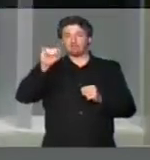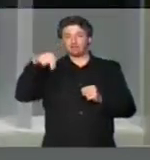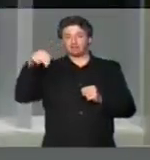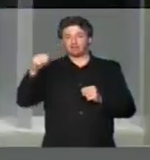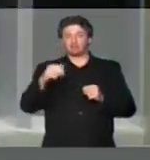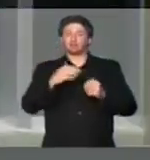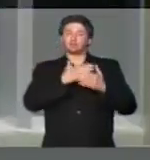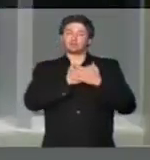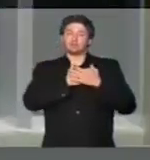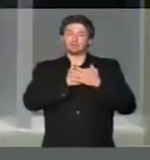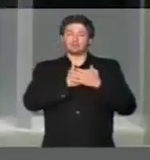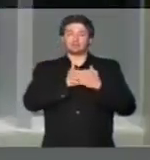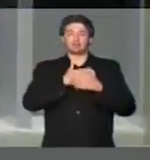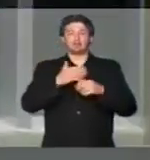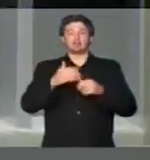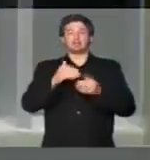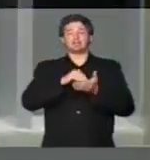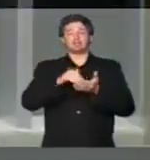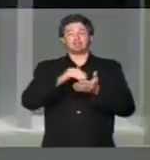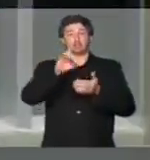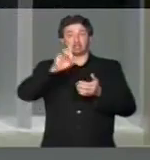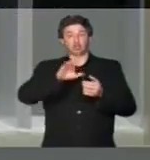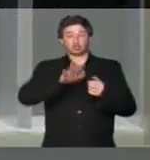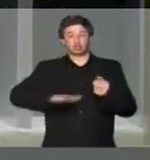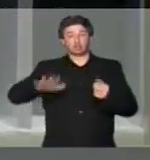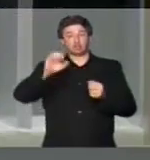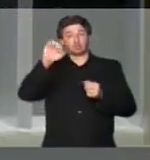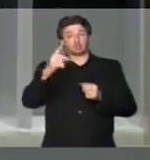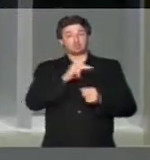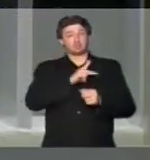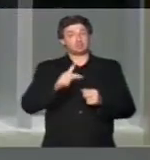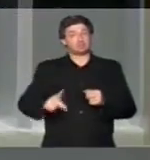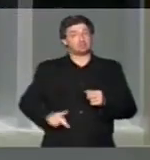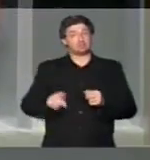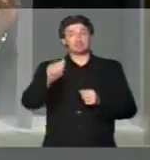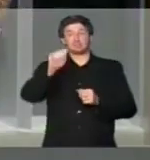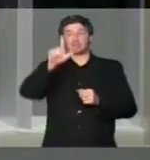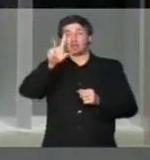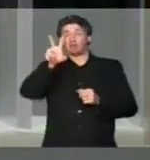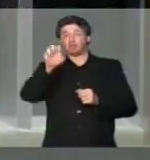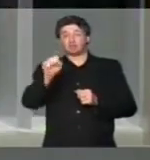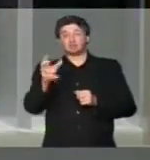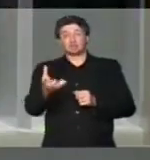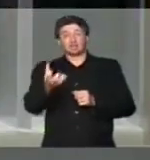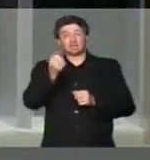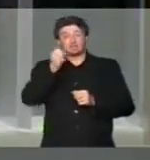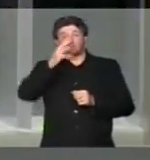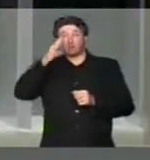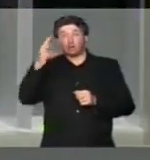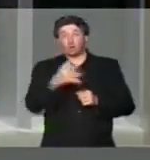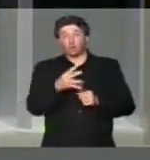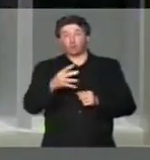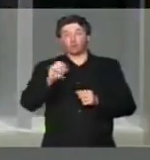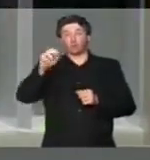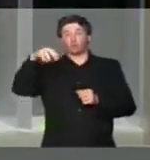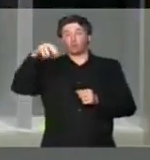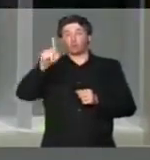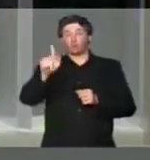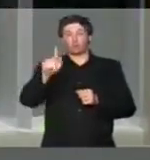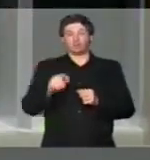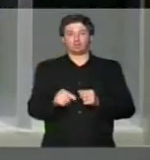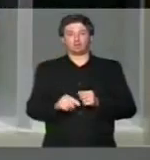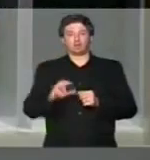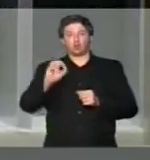nosso querido ex-diretor geral e o ex-presidente Henrique Eduardo Alves que receb uma denuncia de uma on